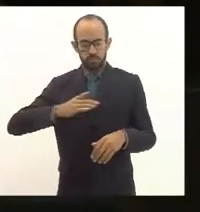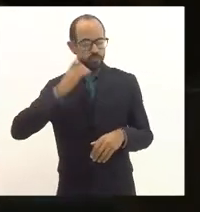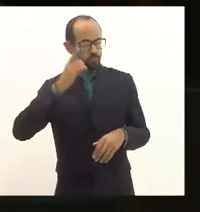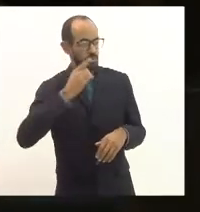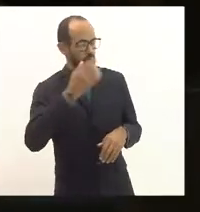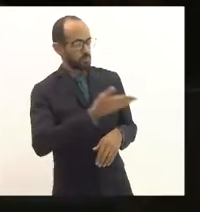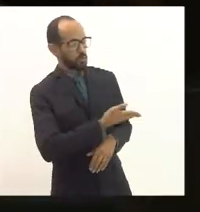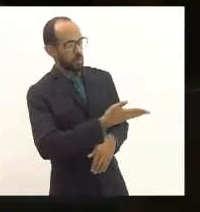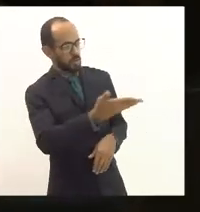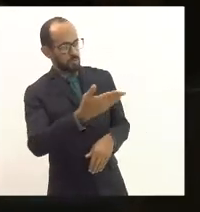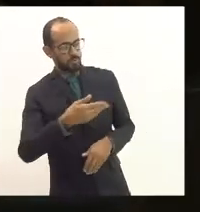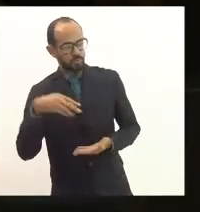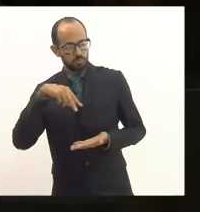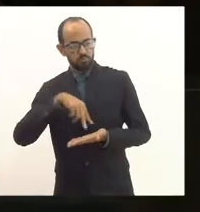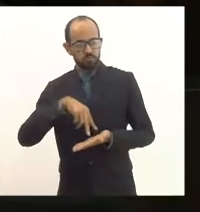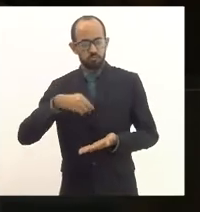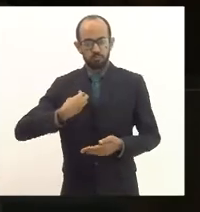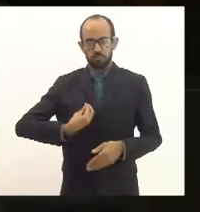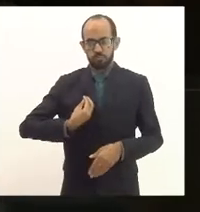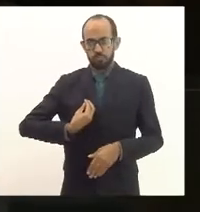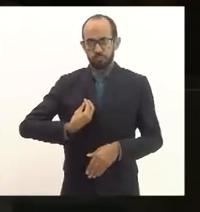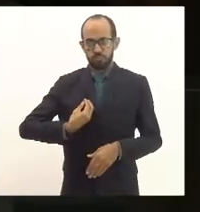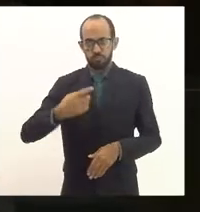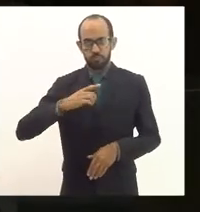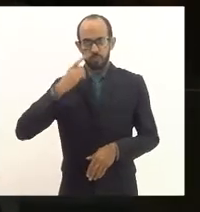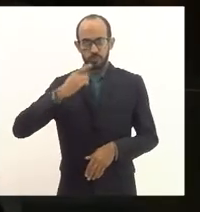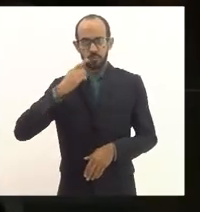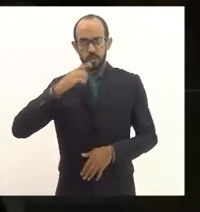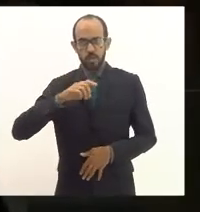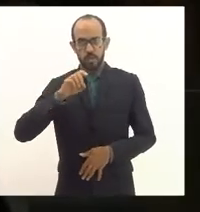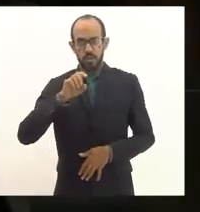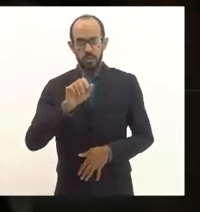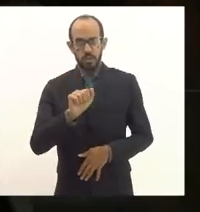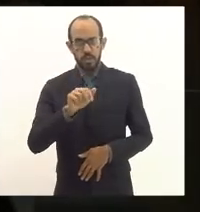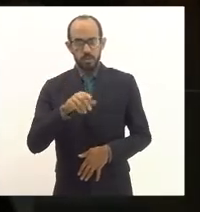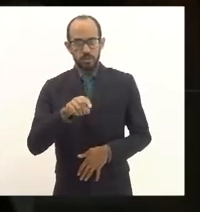deputados. Deputada Adriana Baltazar,